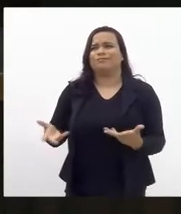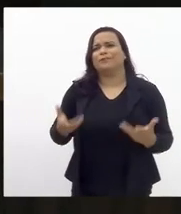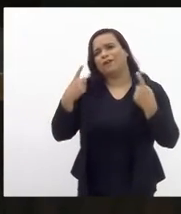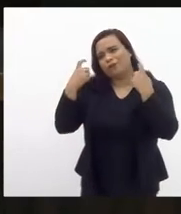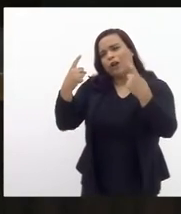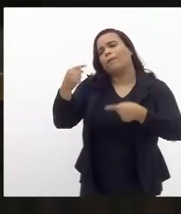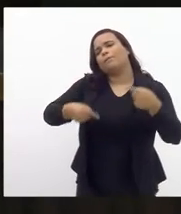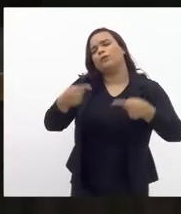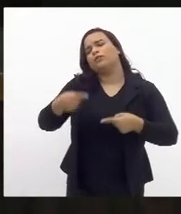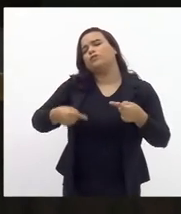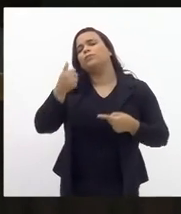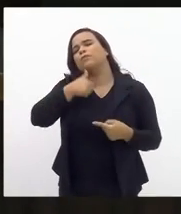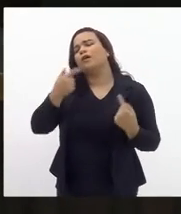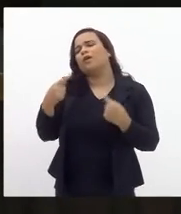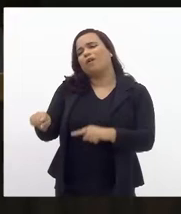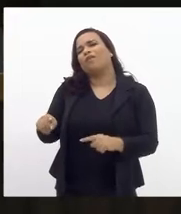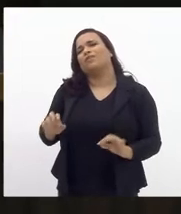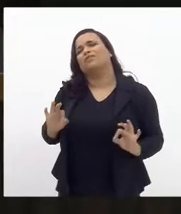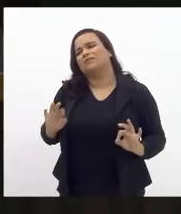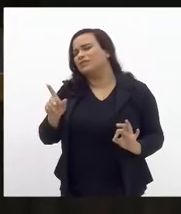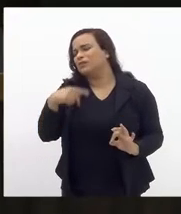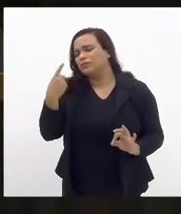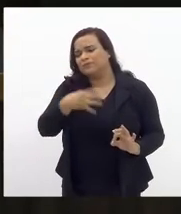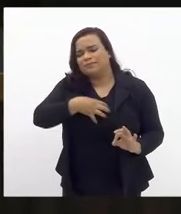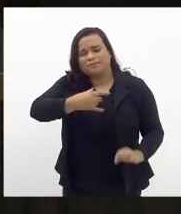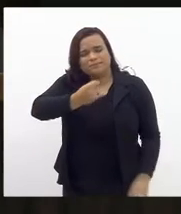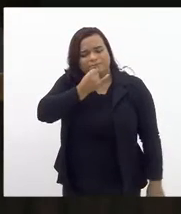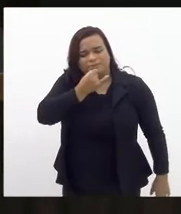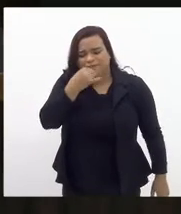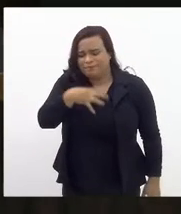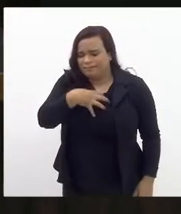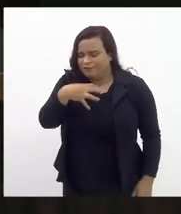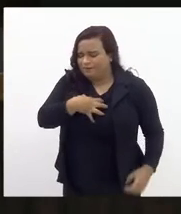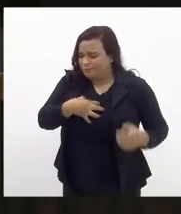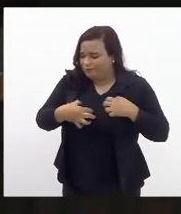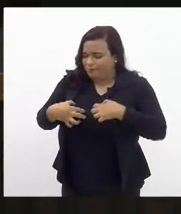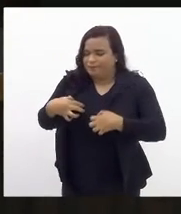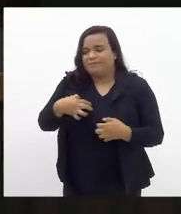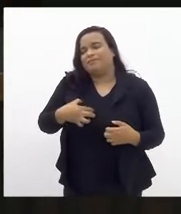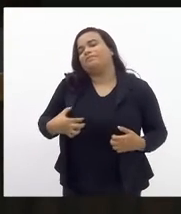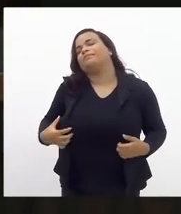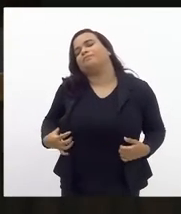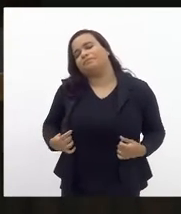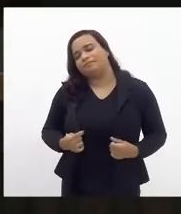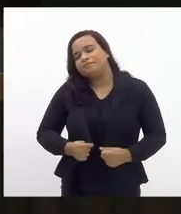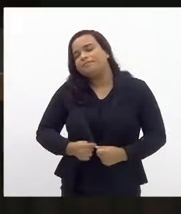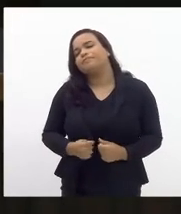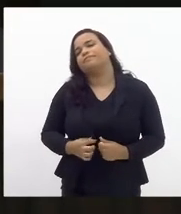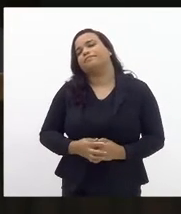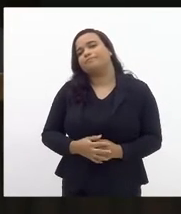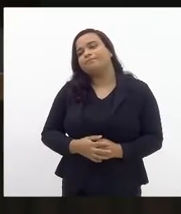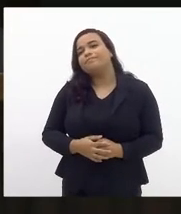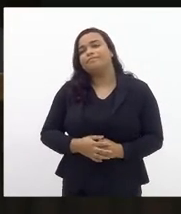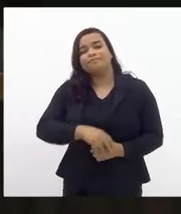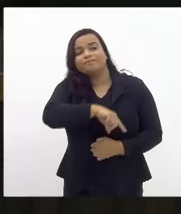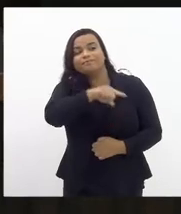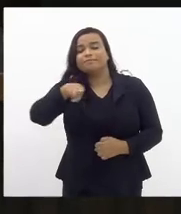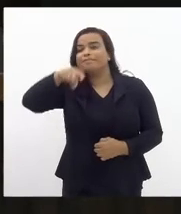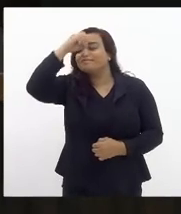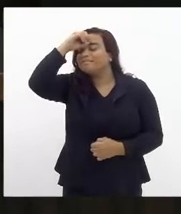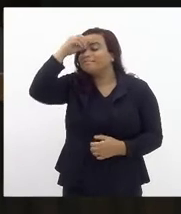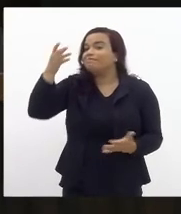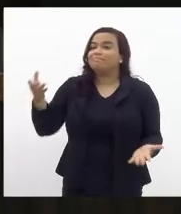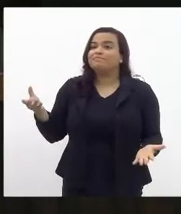violência política contra a mulher. A gente lamenta sobre isso, lamenta muito, pelo total desconhecimento. E aí